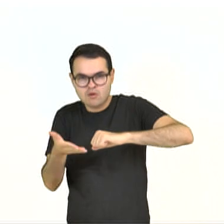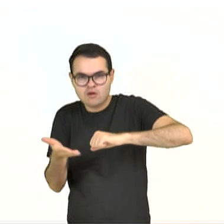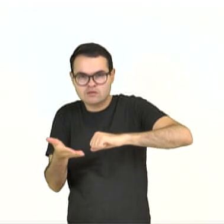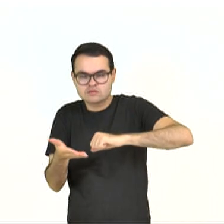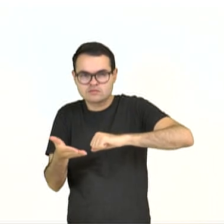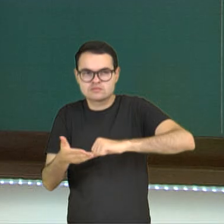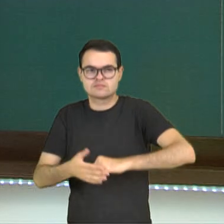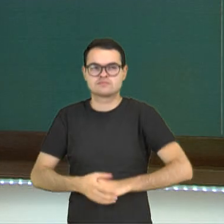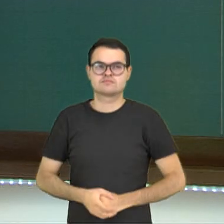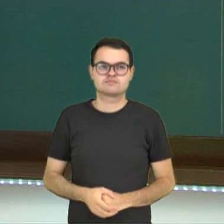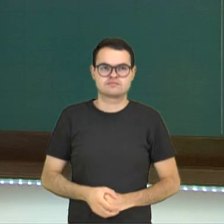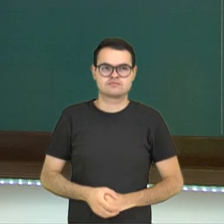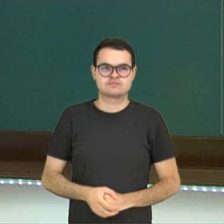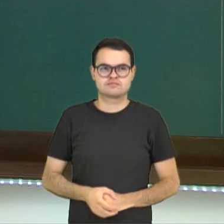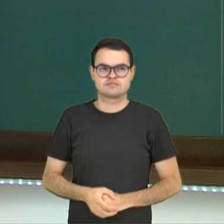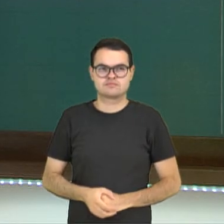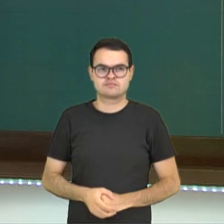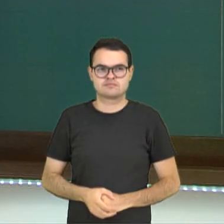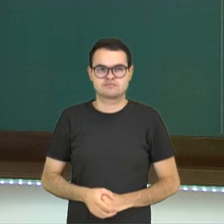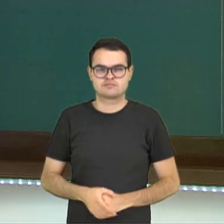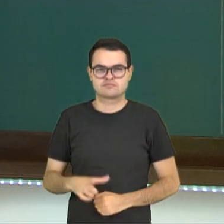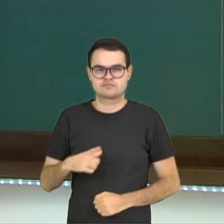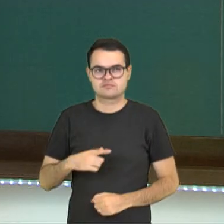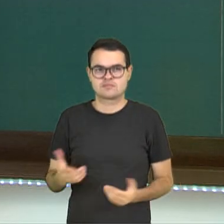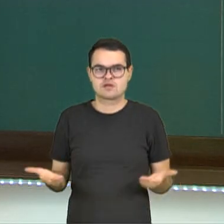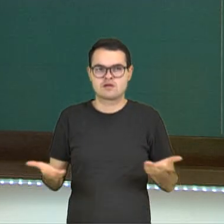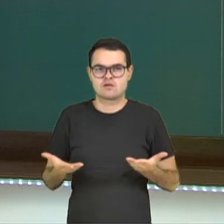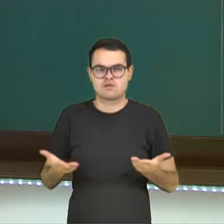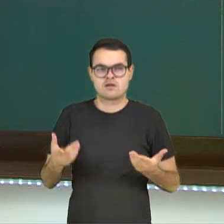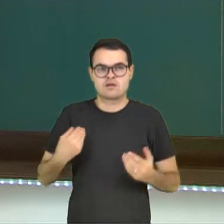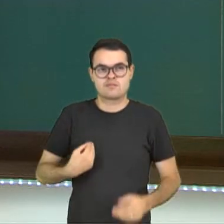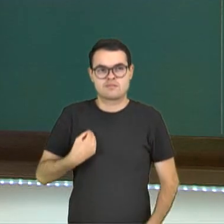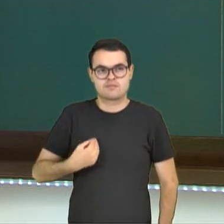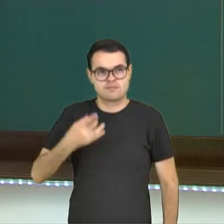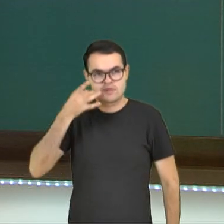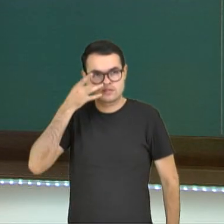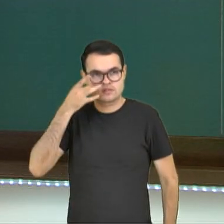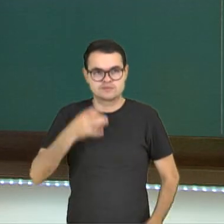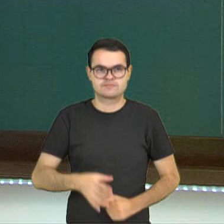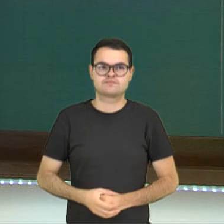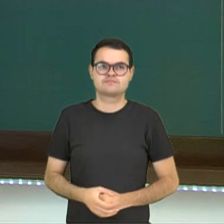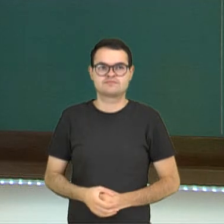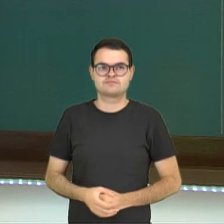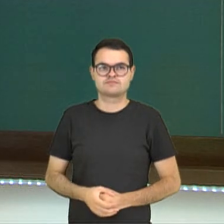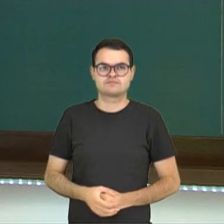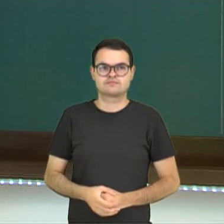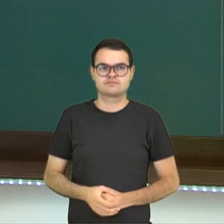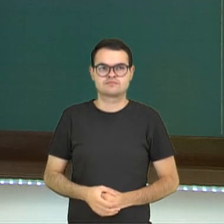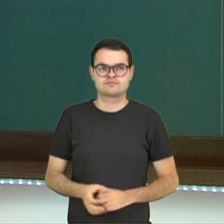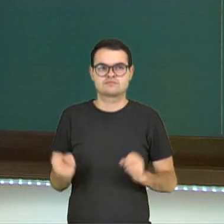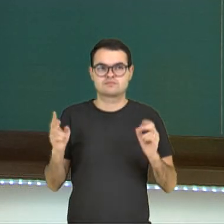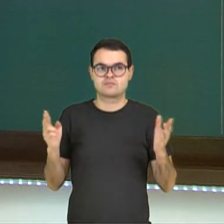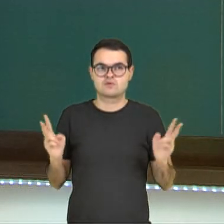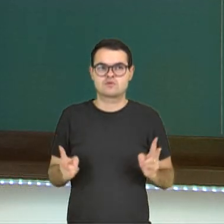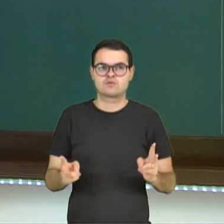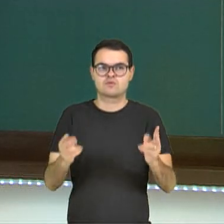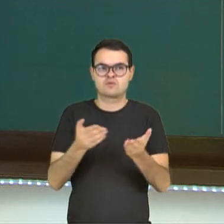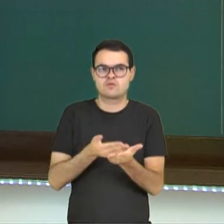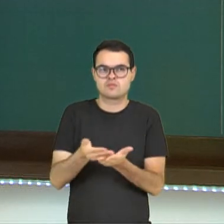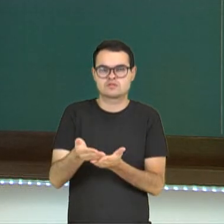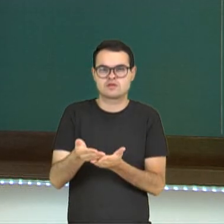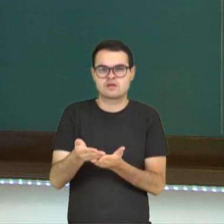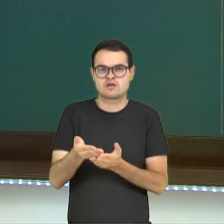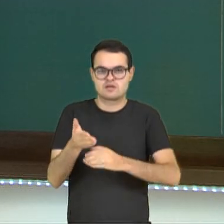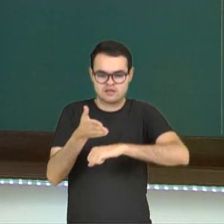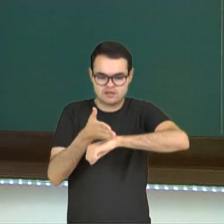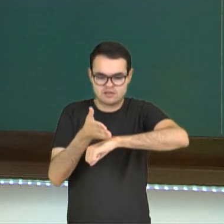Arte Contemporânea, que é a nossa arte, né, presente de hoje em dia. Vamos aí então começar por ela. Principalmente Idade